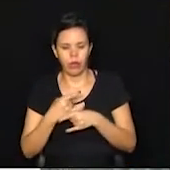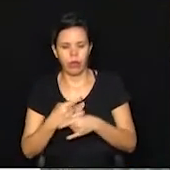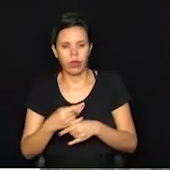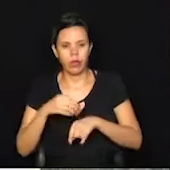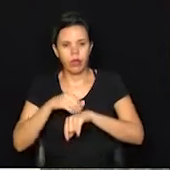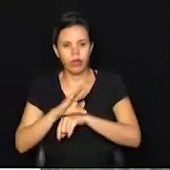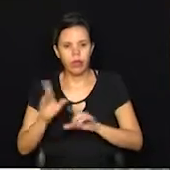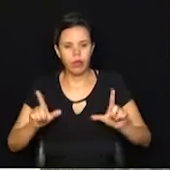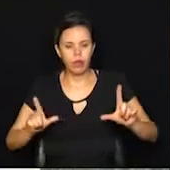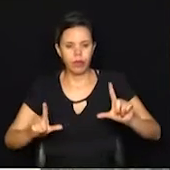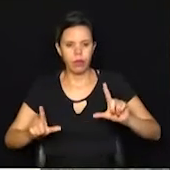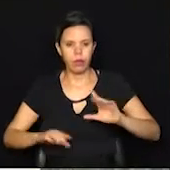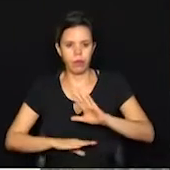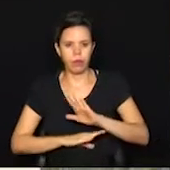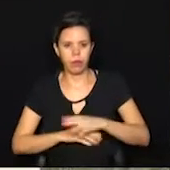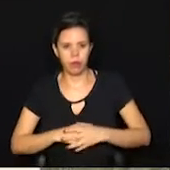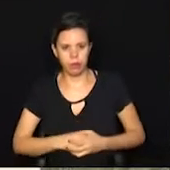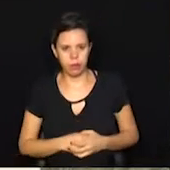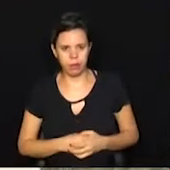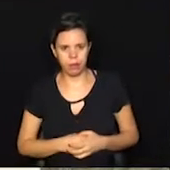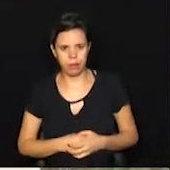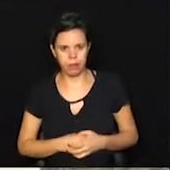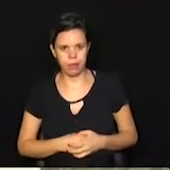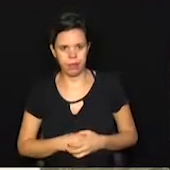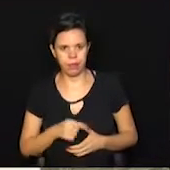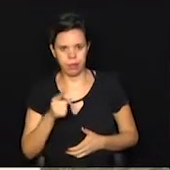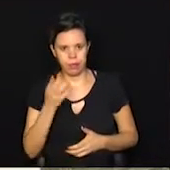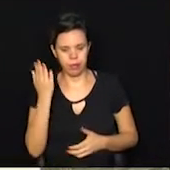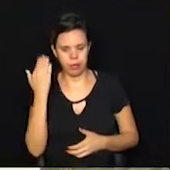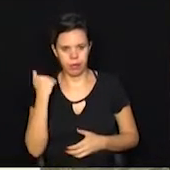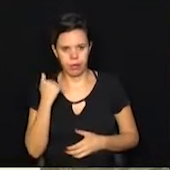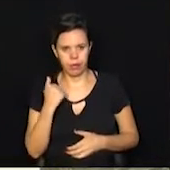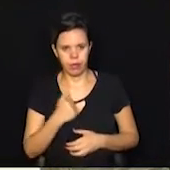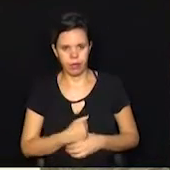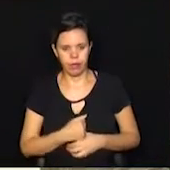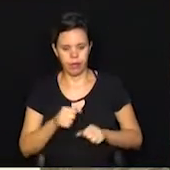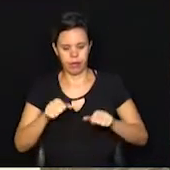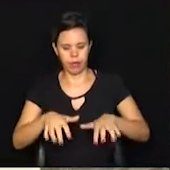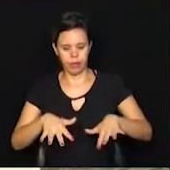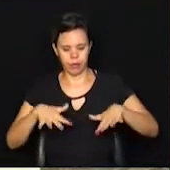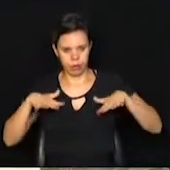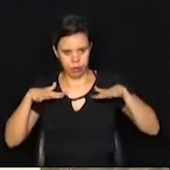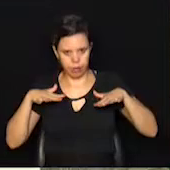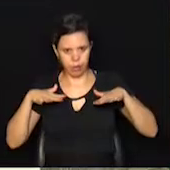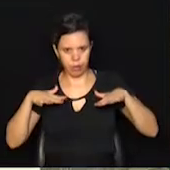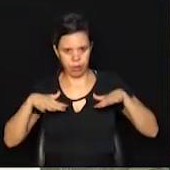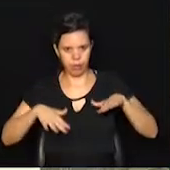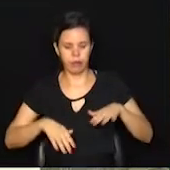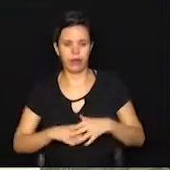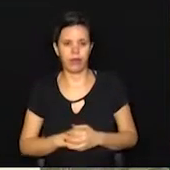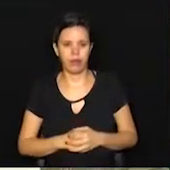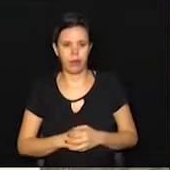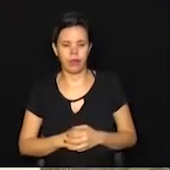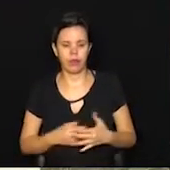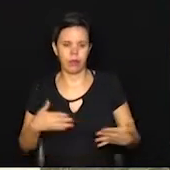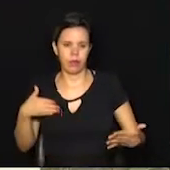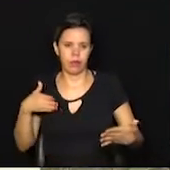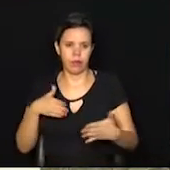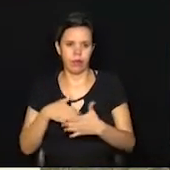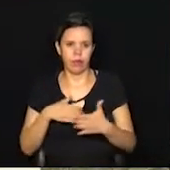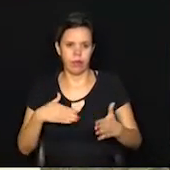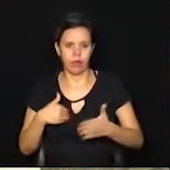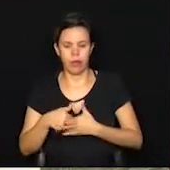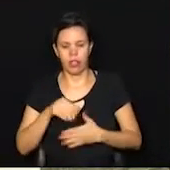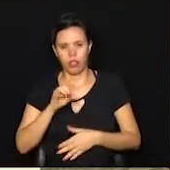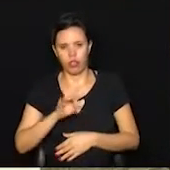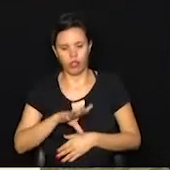que será transmitido aqui pela TV Câmara Campinas como você sabe é o plenário da câmara está com a circulação restrita apenas